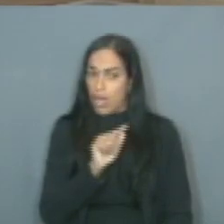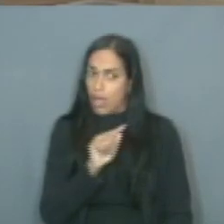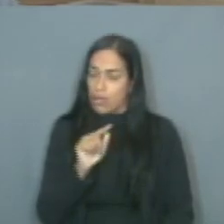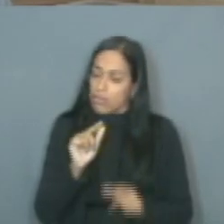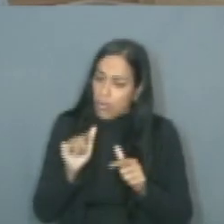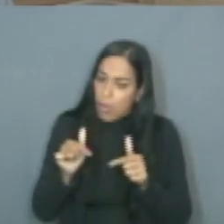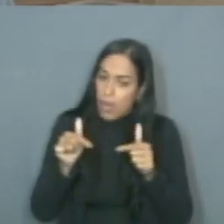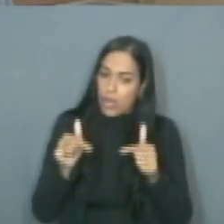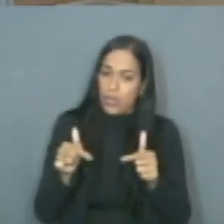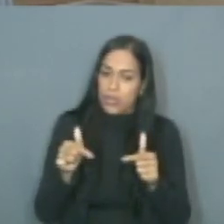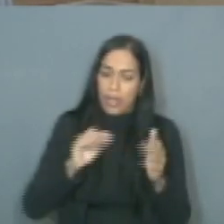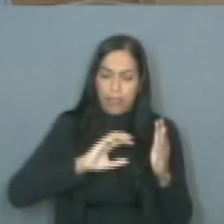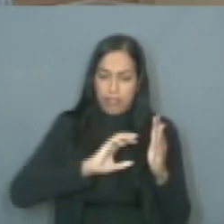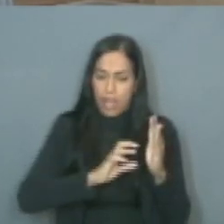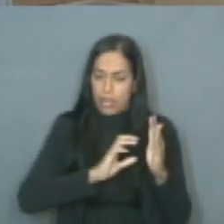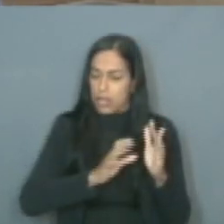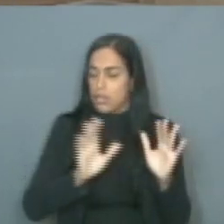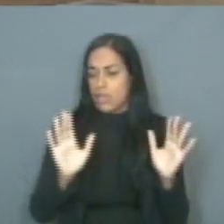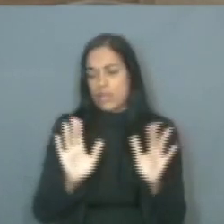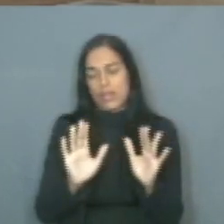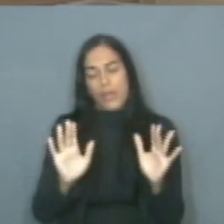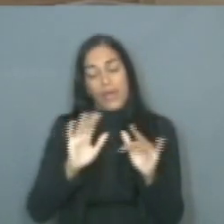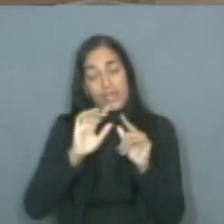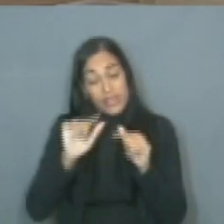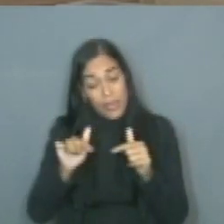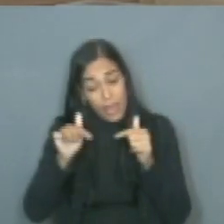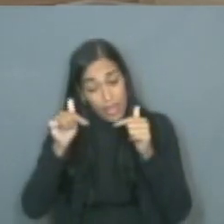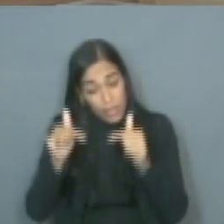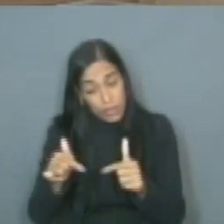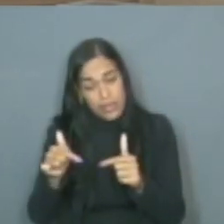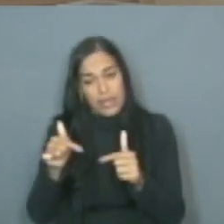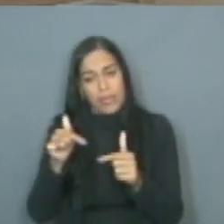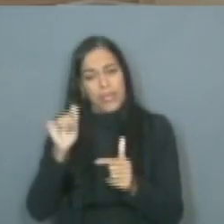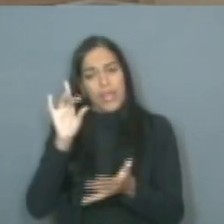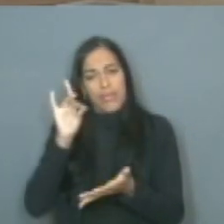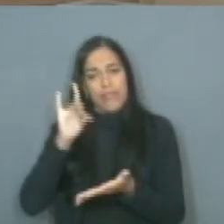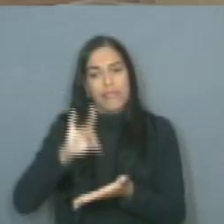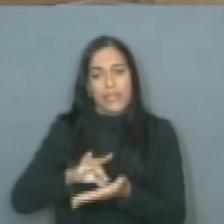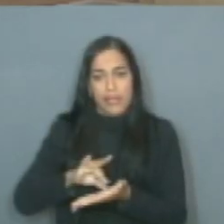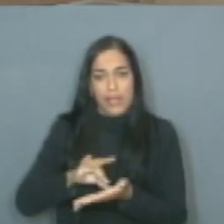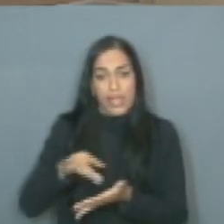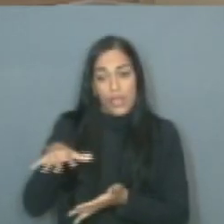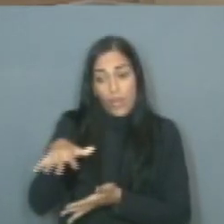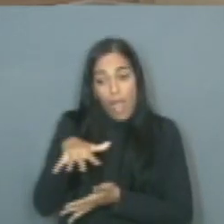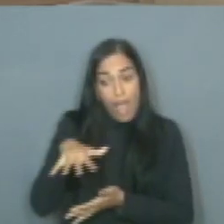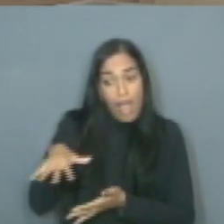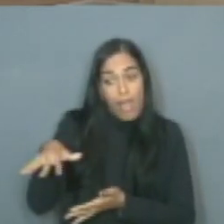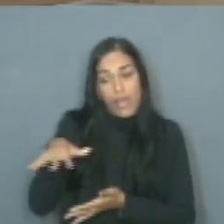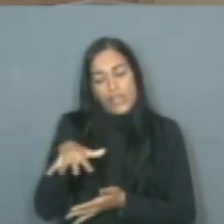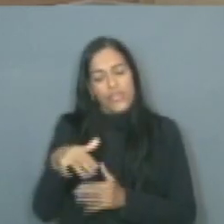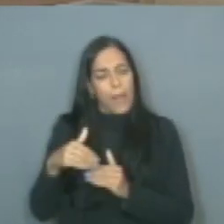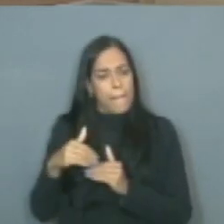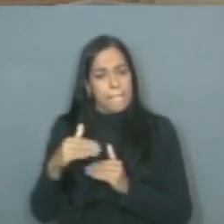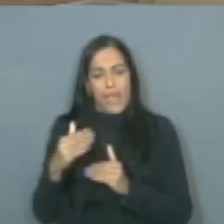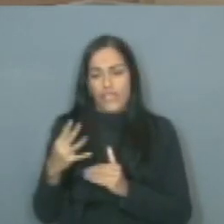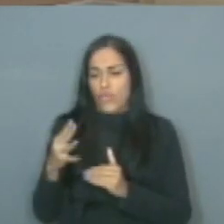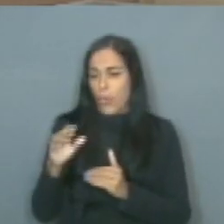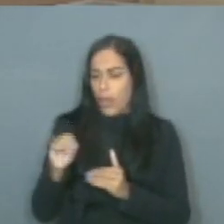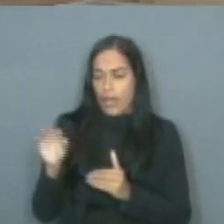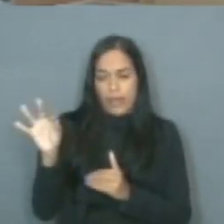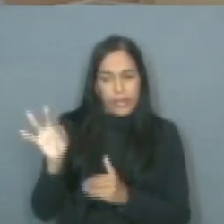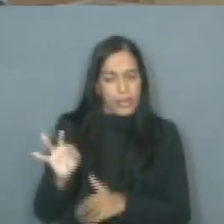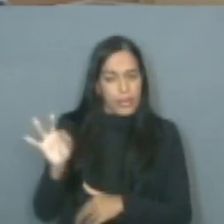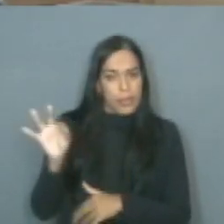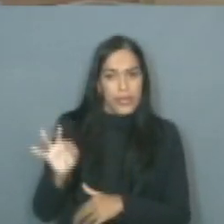luta ideológica, essa é uma luta porque, na prática, efetivamente, numa região que representa mais de